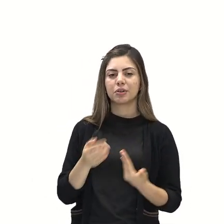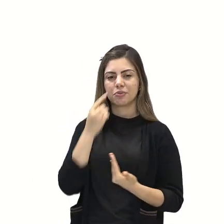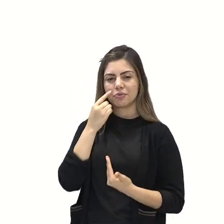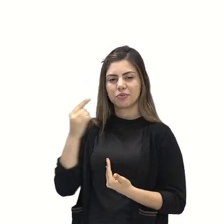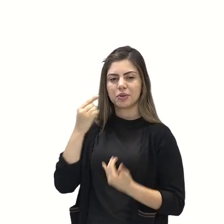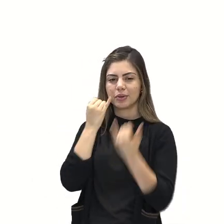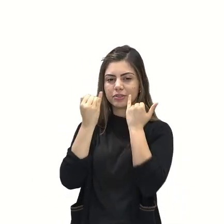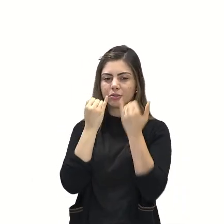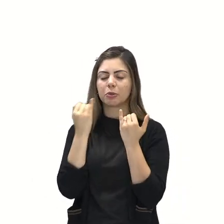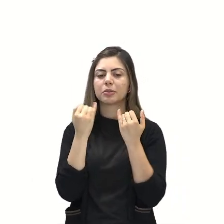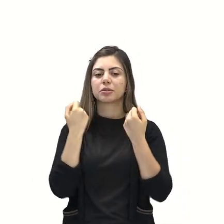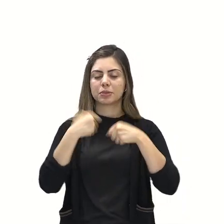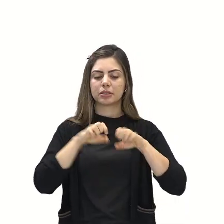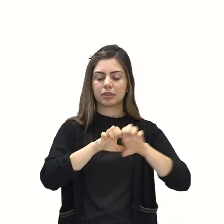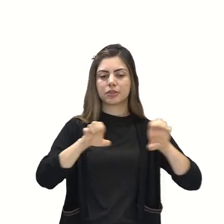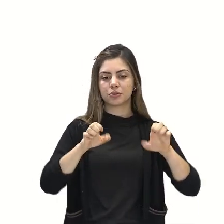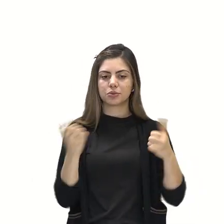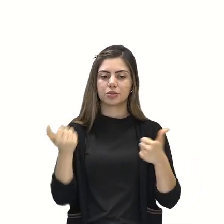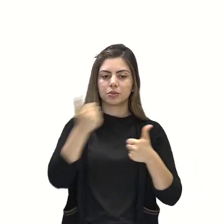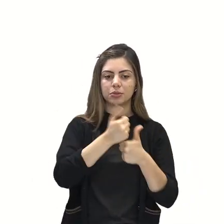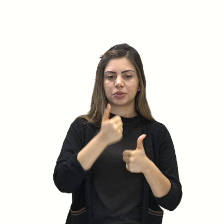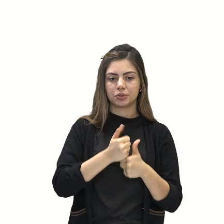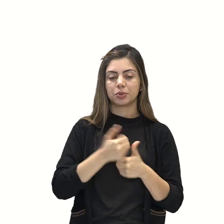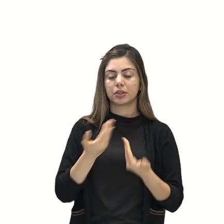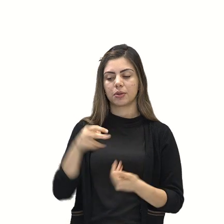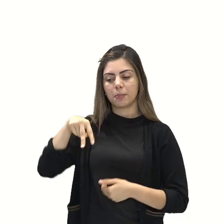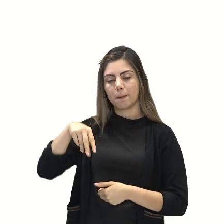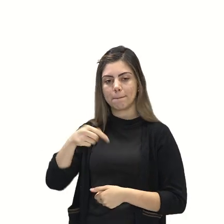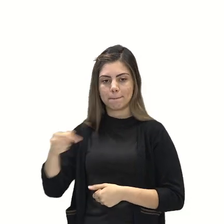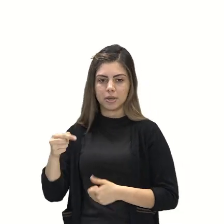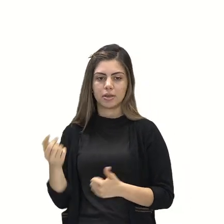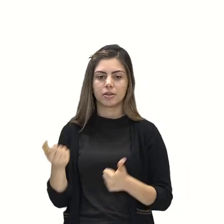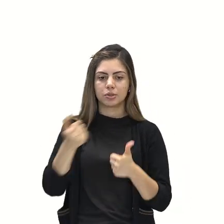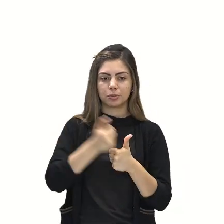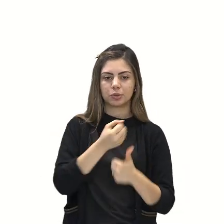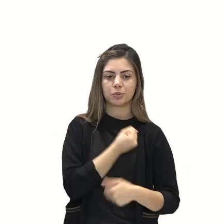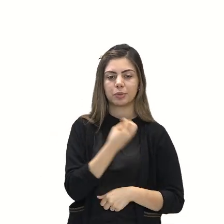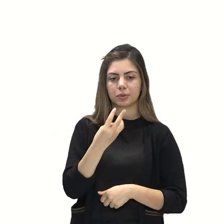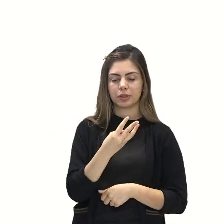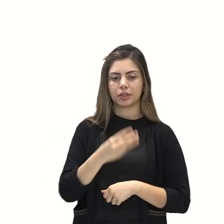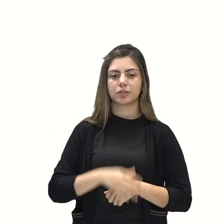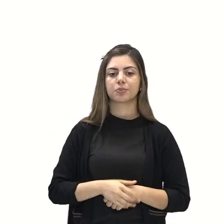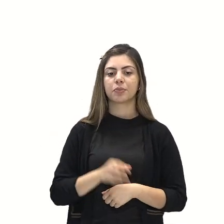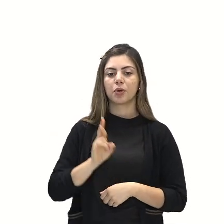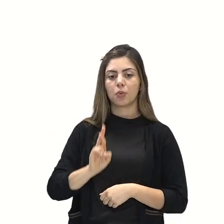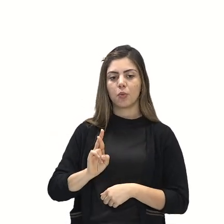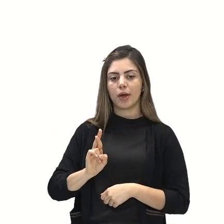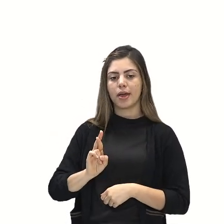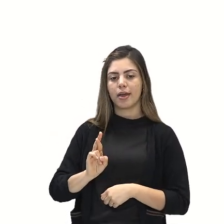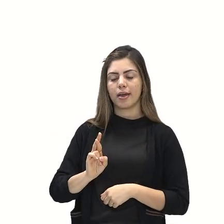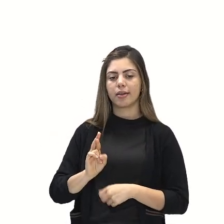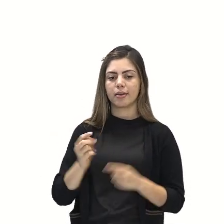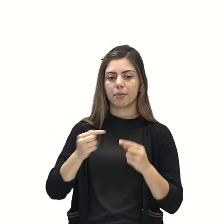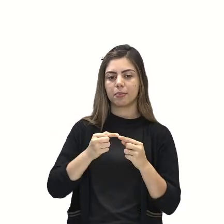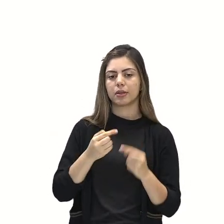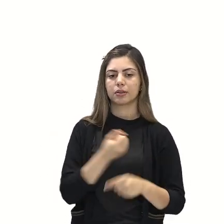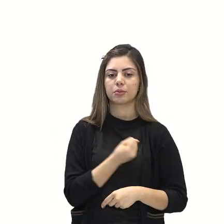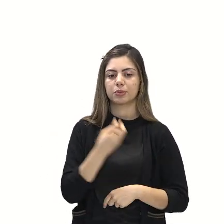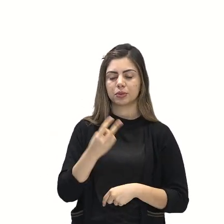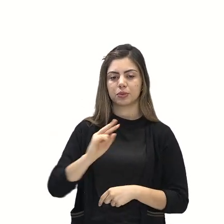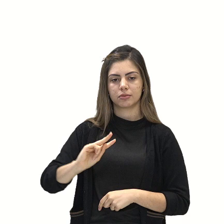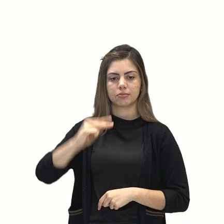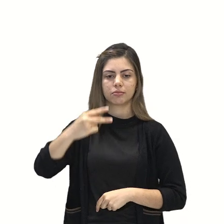ser substituído por 3, ó. Valor 3. O raio, 2. Então, 2 ao quadrado, vezes